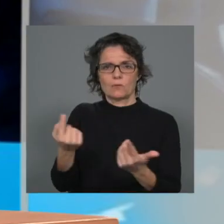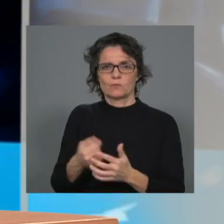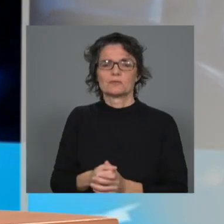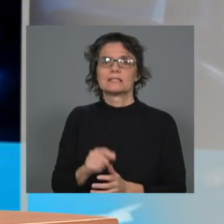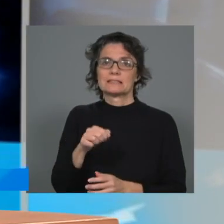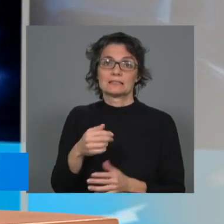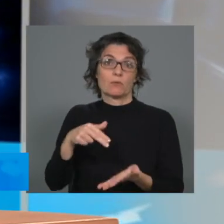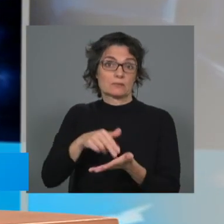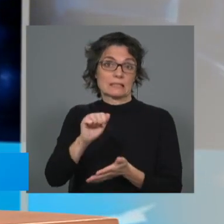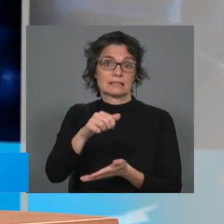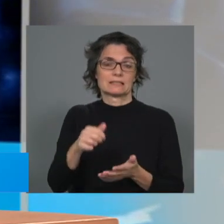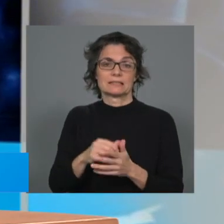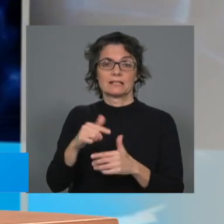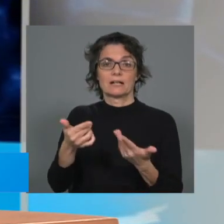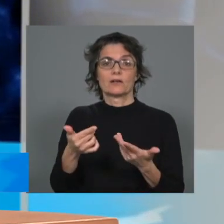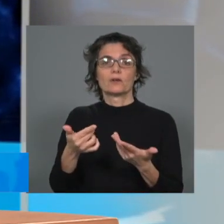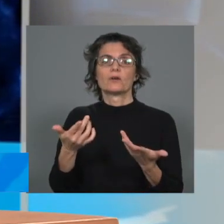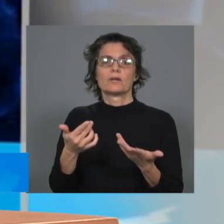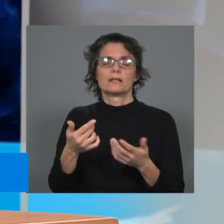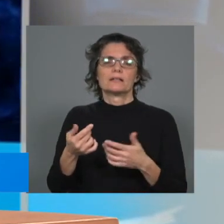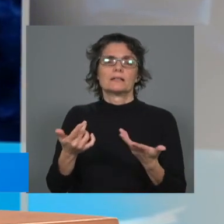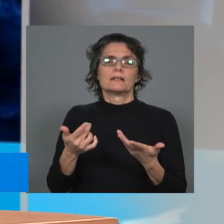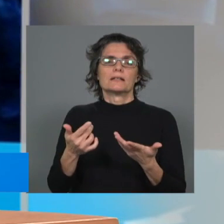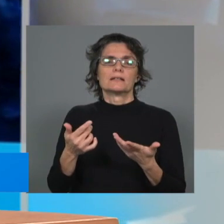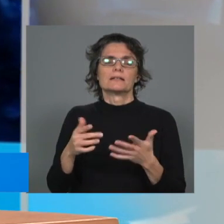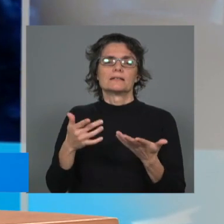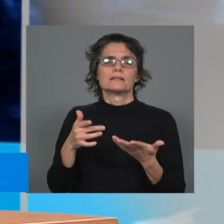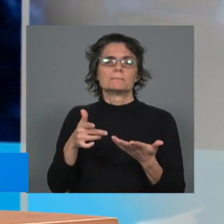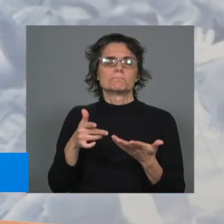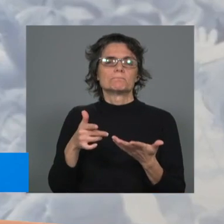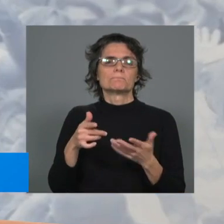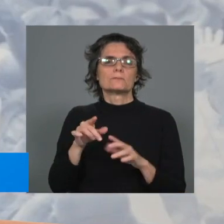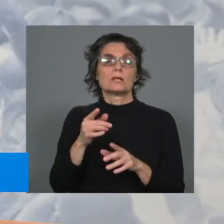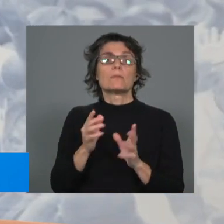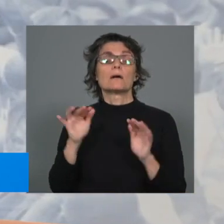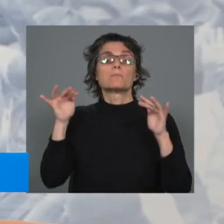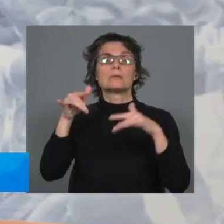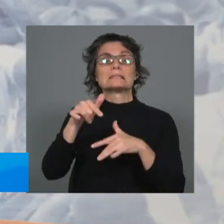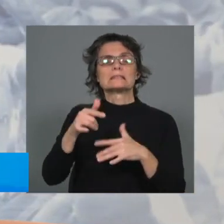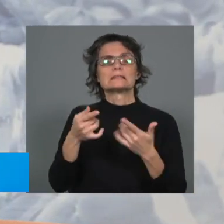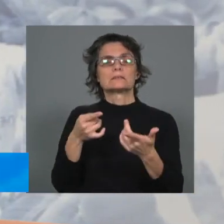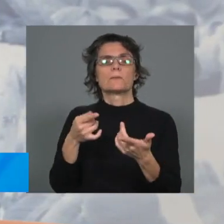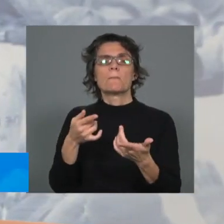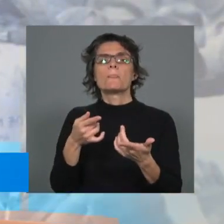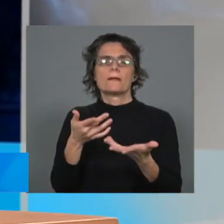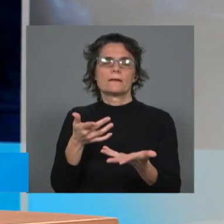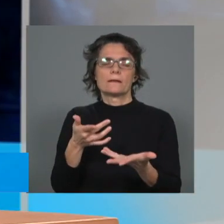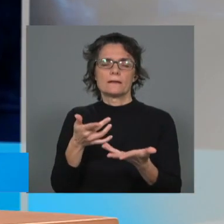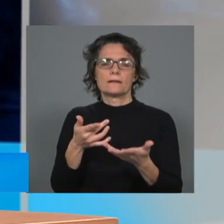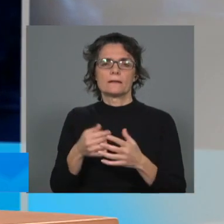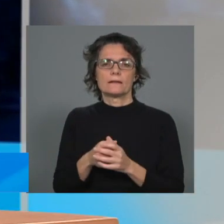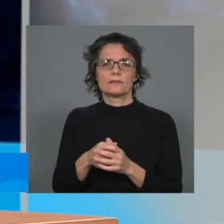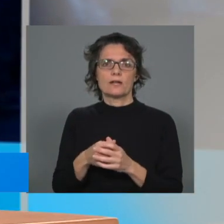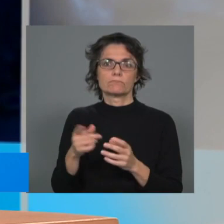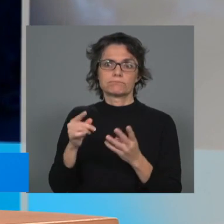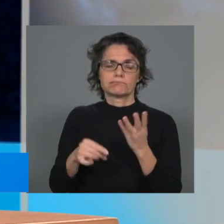O resto é de facto um recurso. Mas este regresso às aulas já se repete vezes demais, não é? É. Nós antigamente tínhamos uma